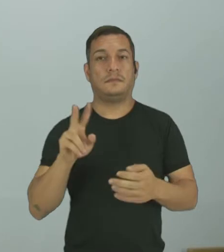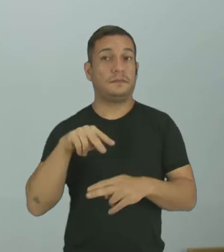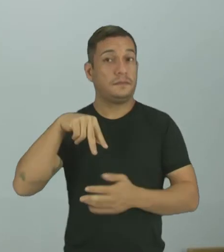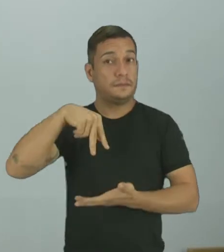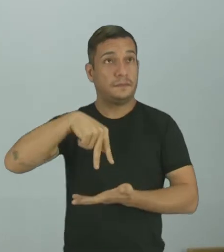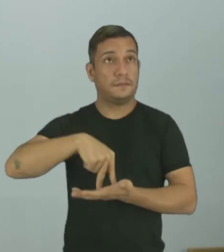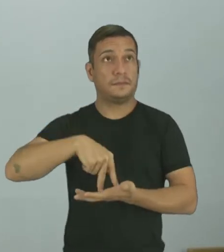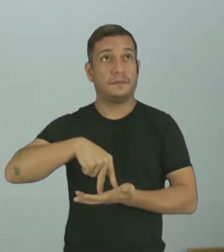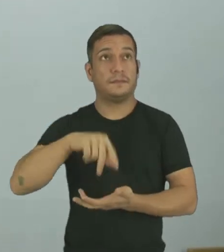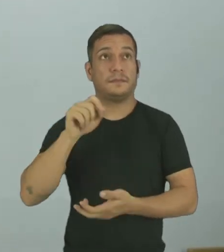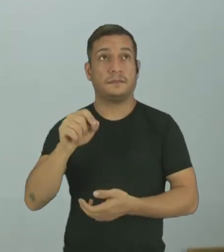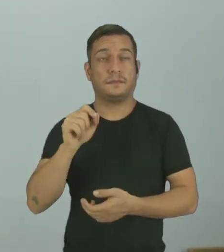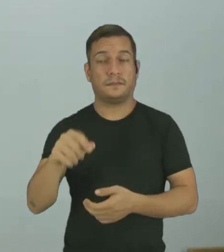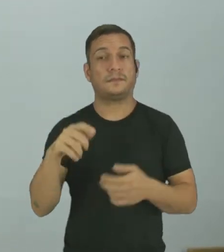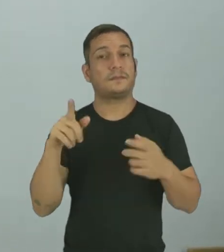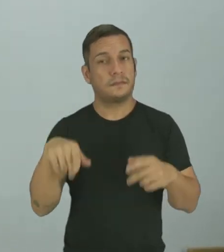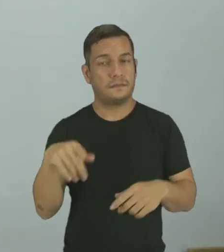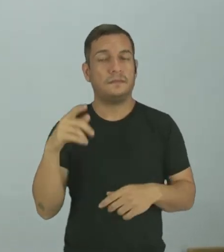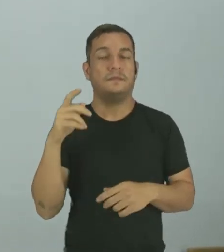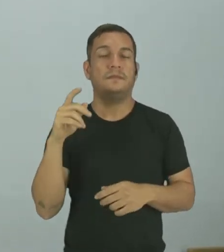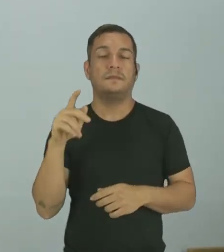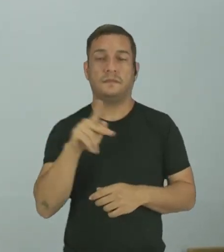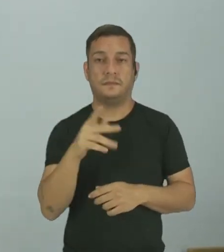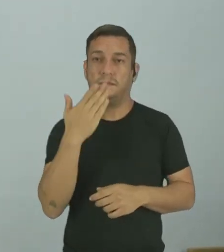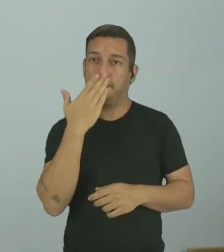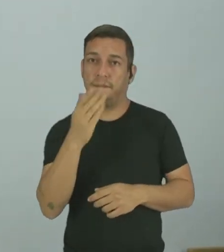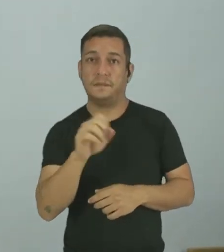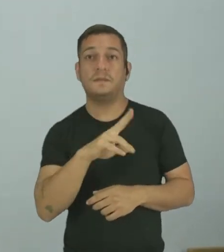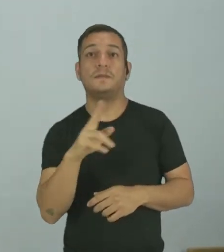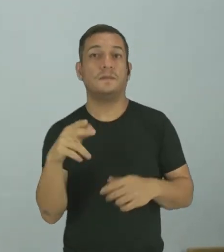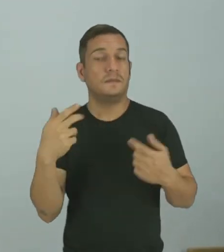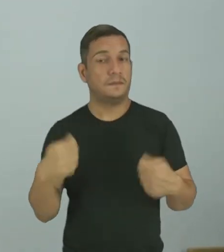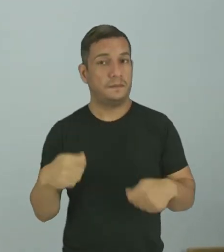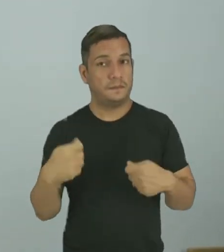quando necessário.